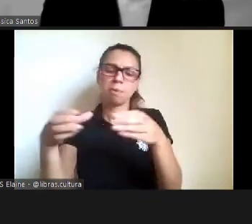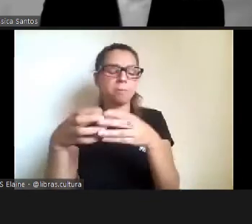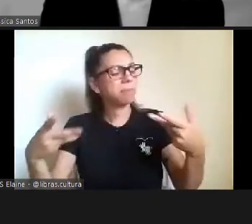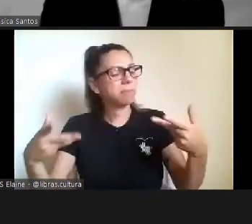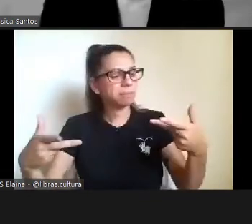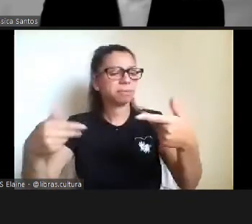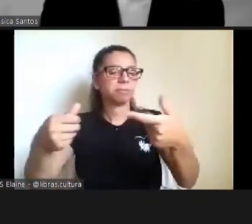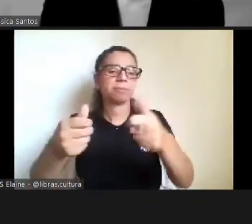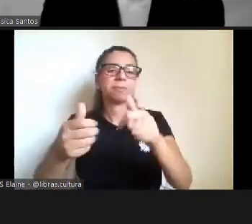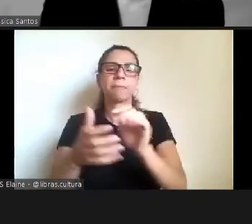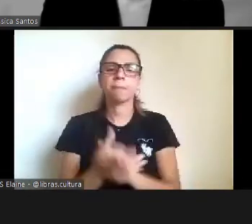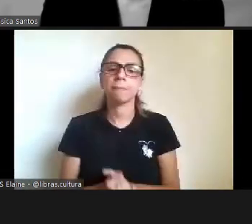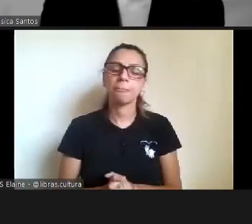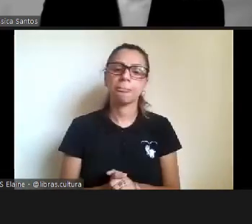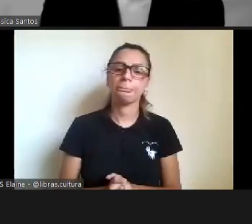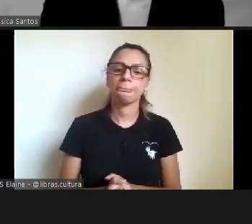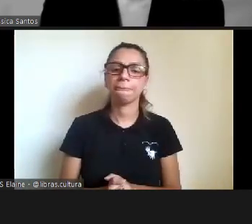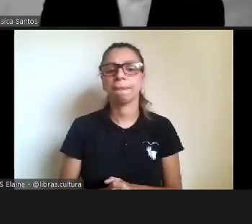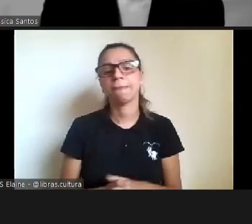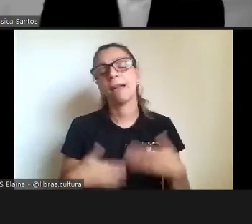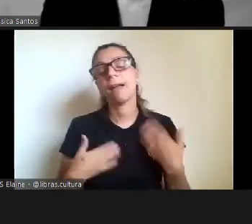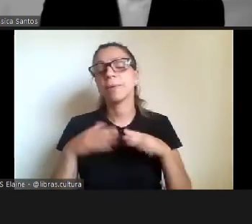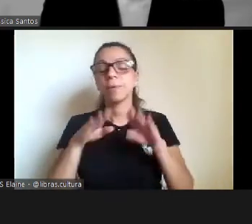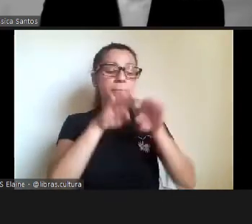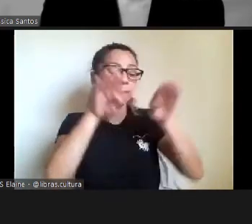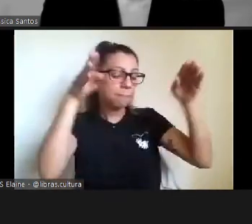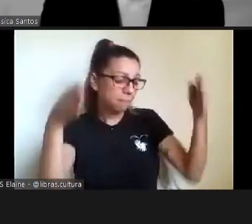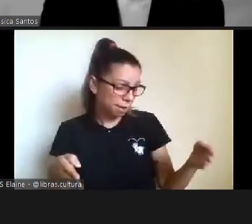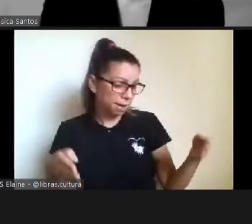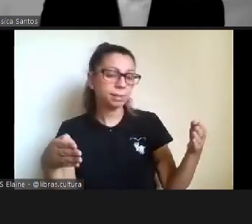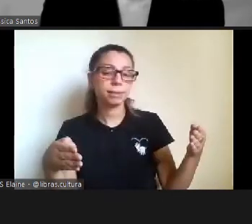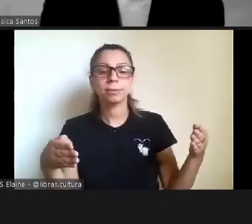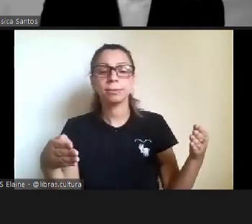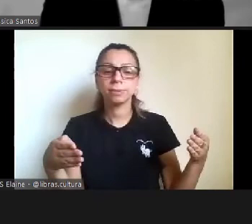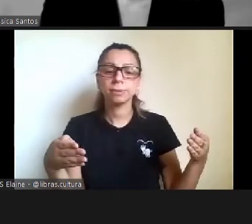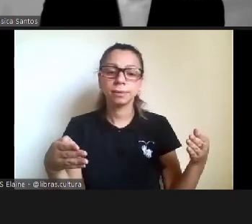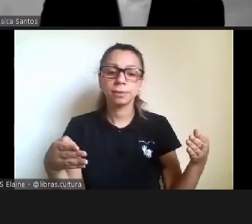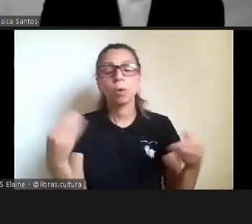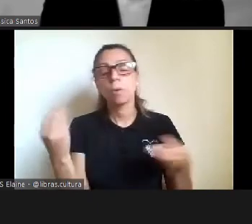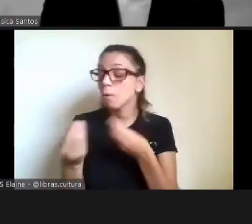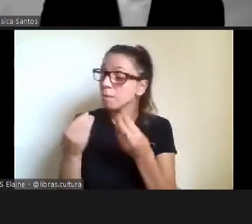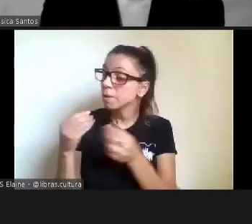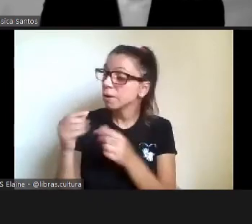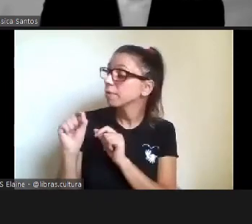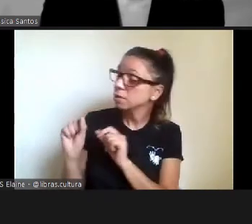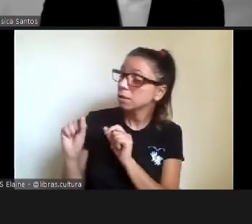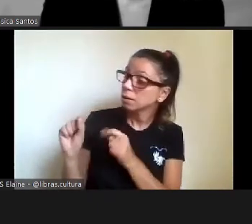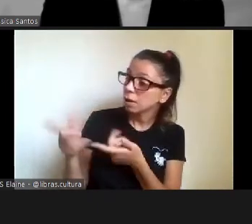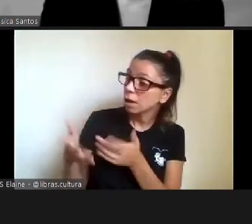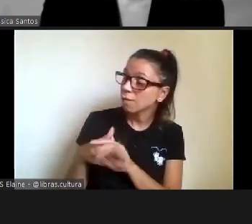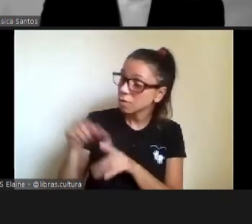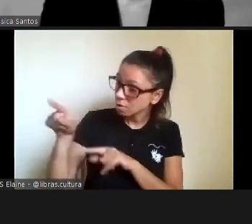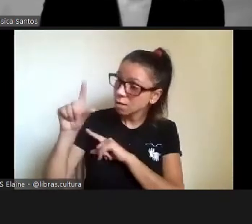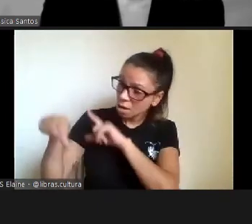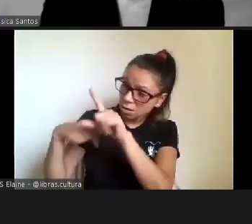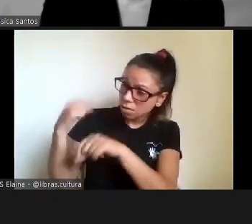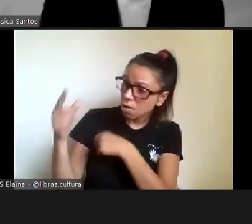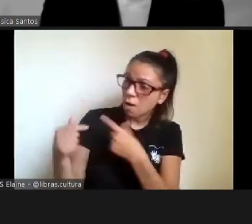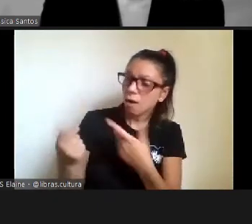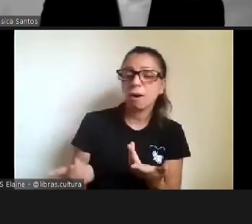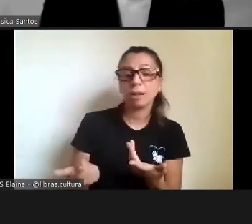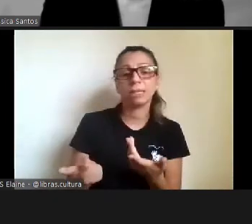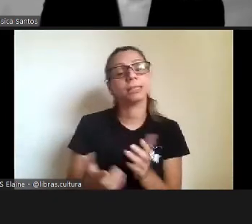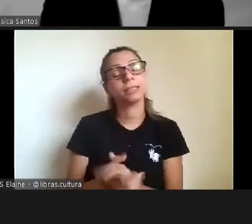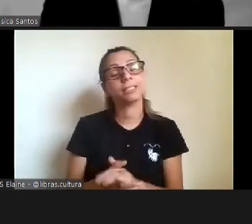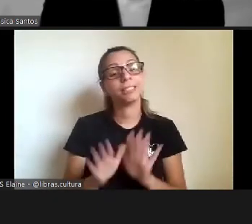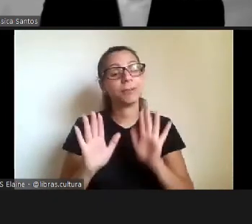olha, eu vou fazendo, então... Eu quero uma mesa. Então, vai, como você quer? Qual o ângulo? Você que escolhe, né? Então, eu